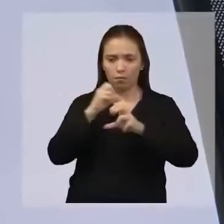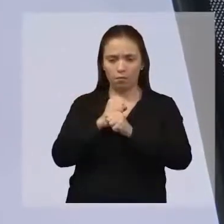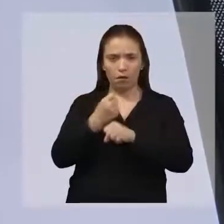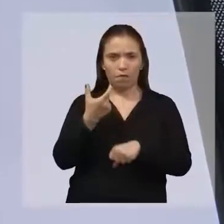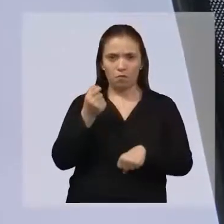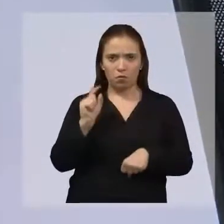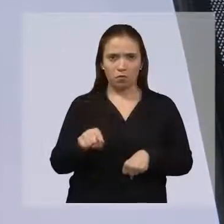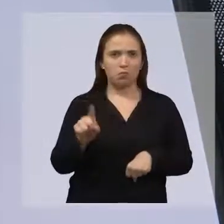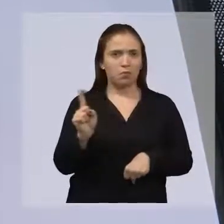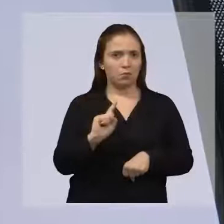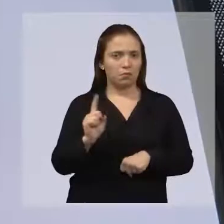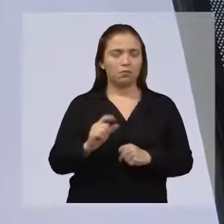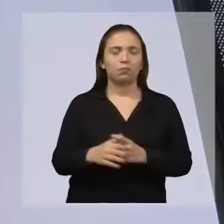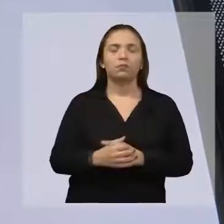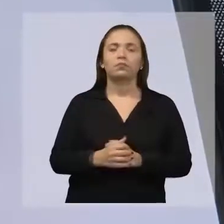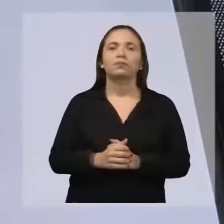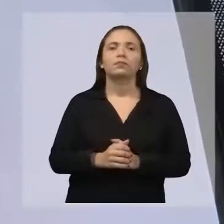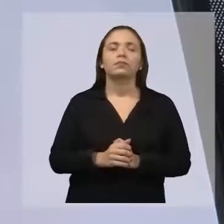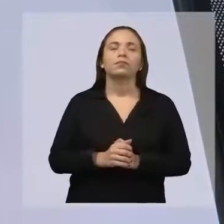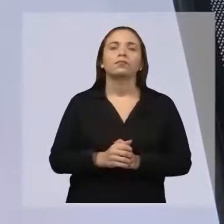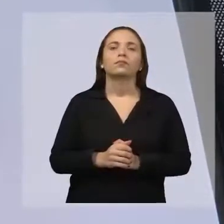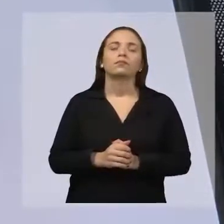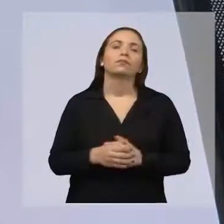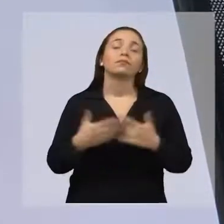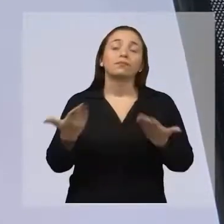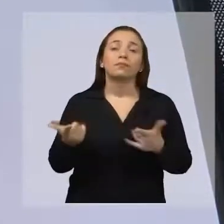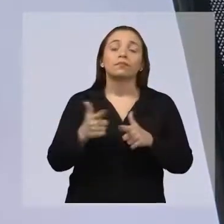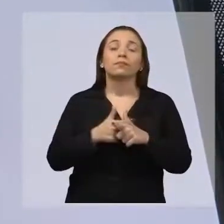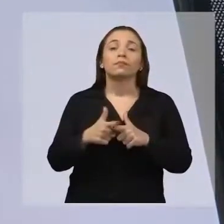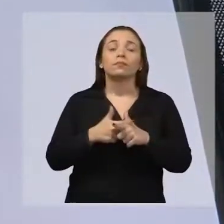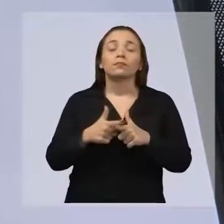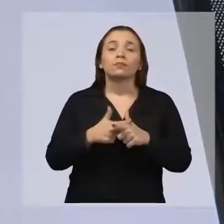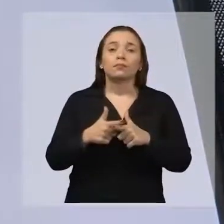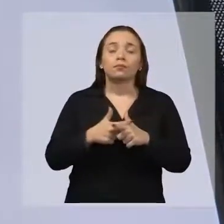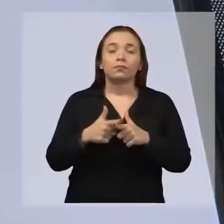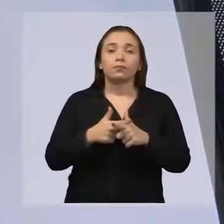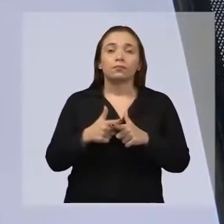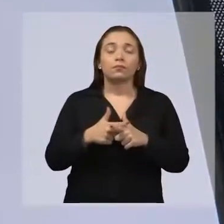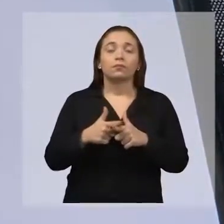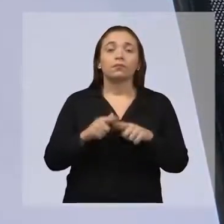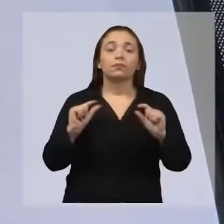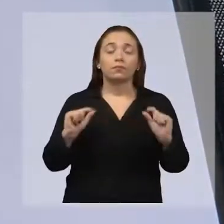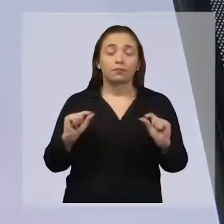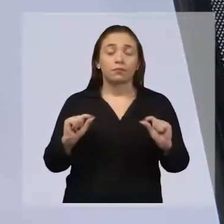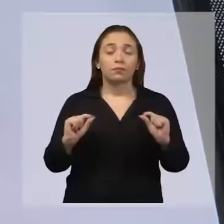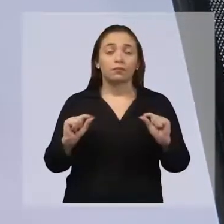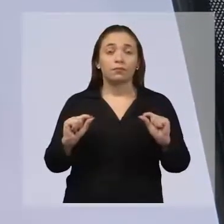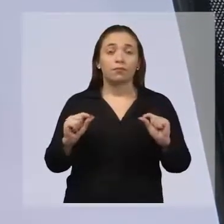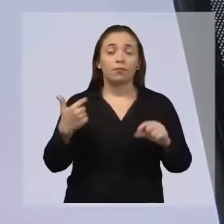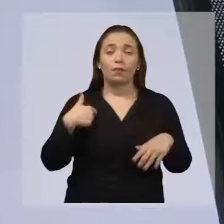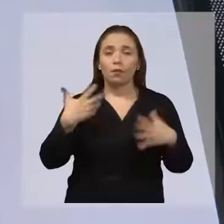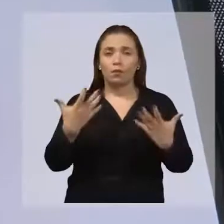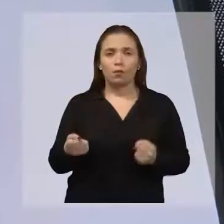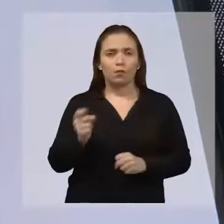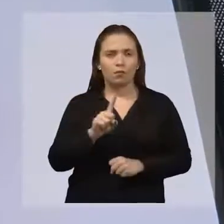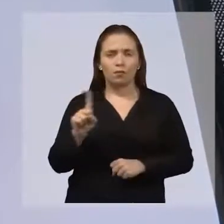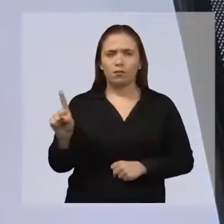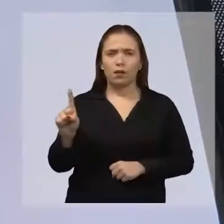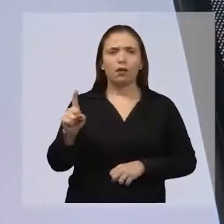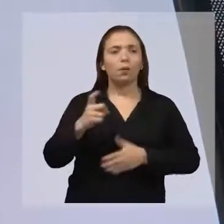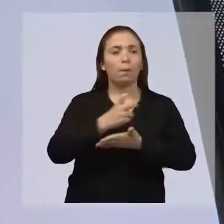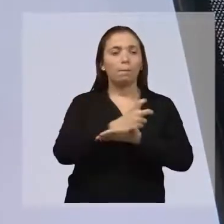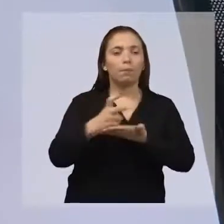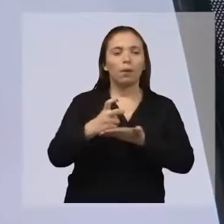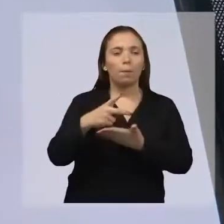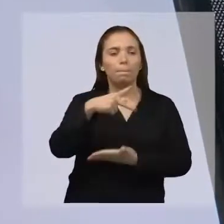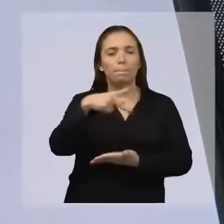mil. O problema é que eu não sou a favor do impeachment de ninguém.